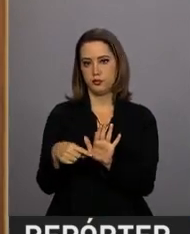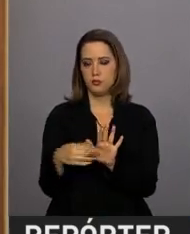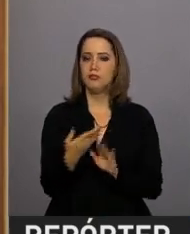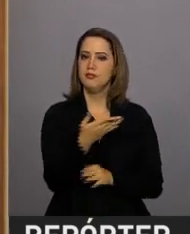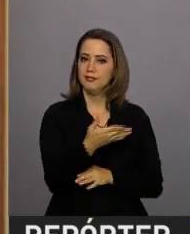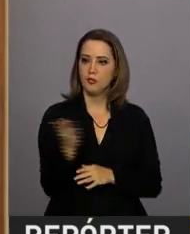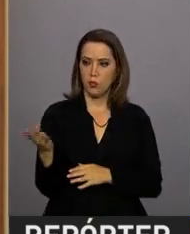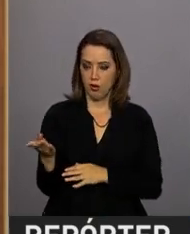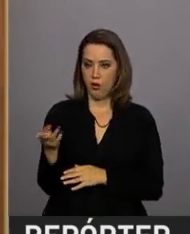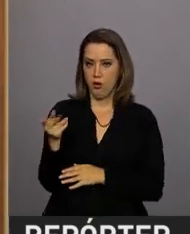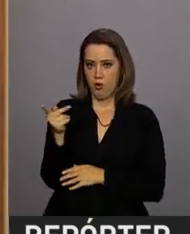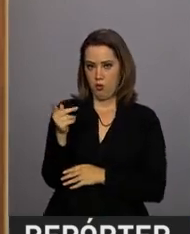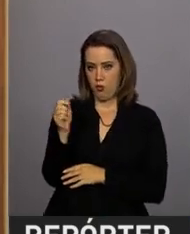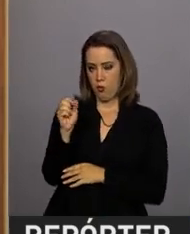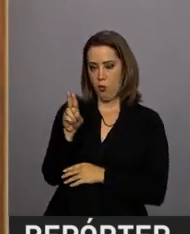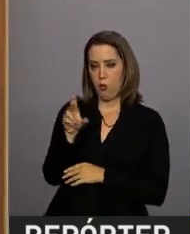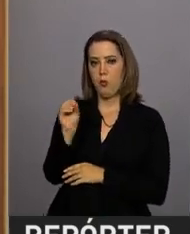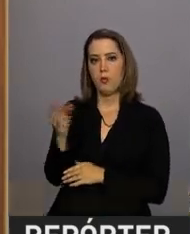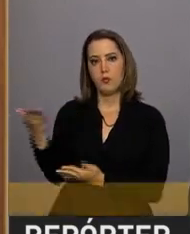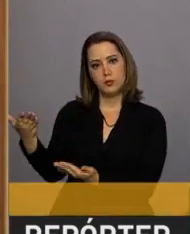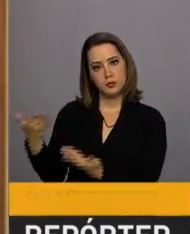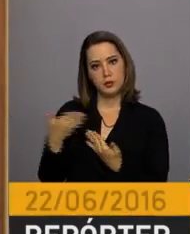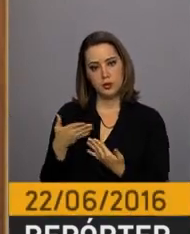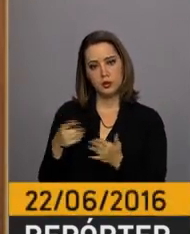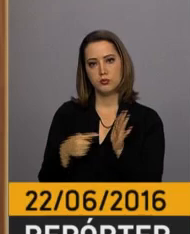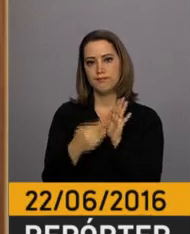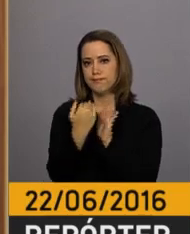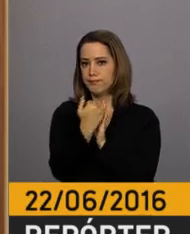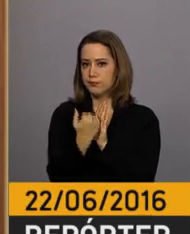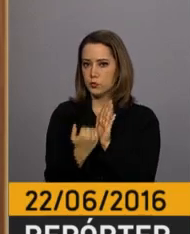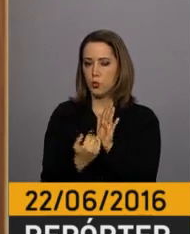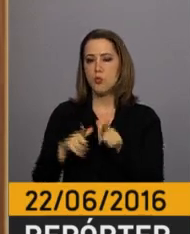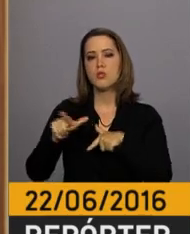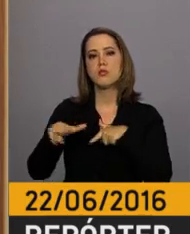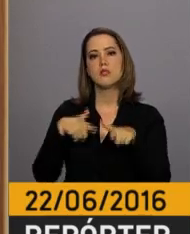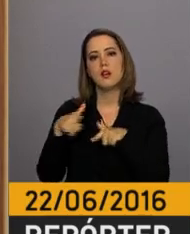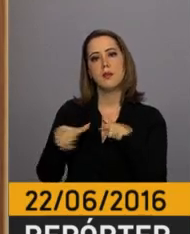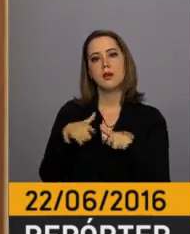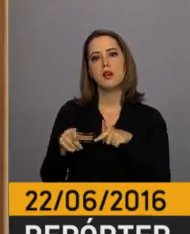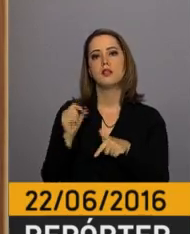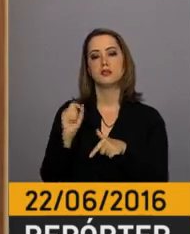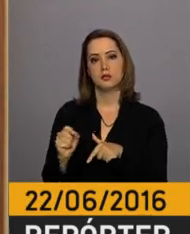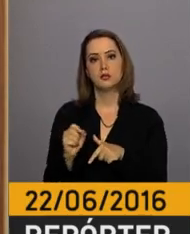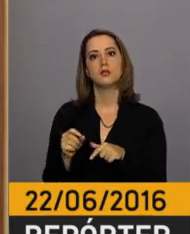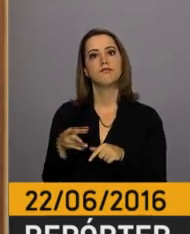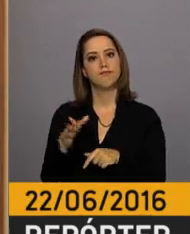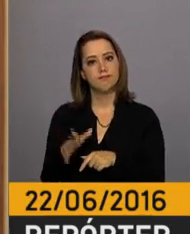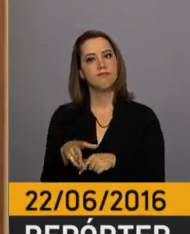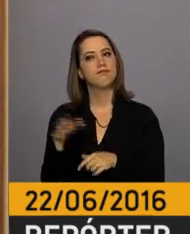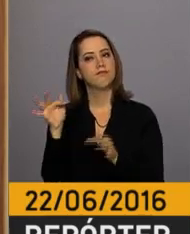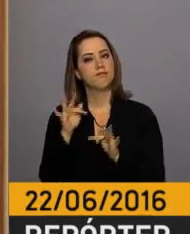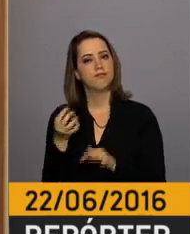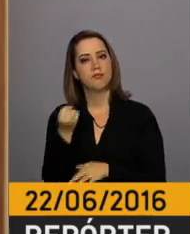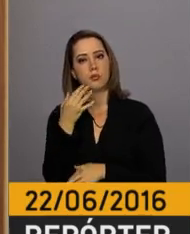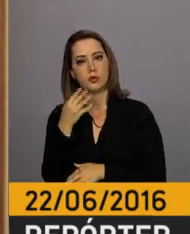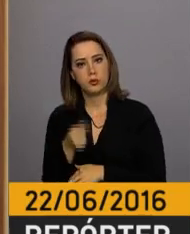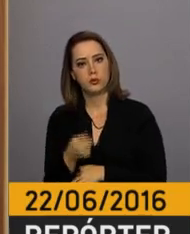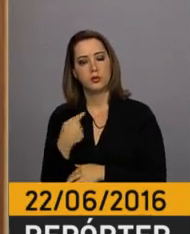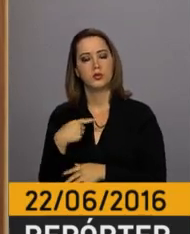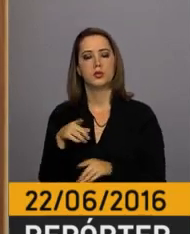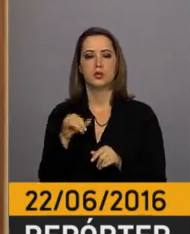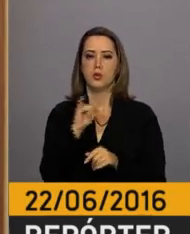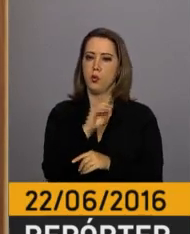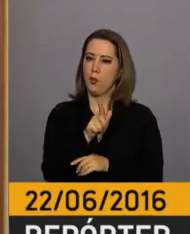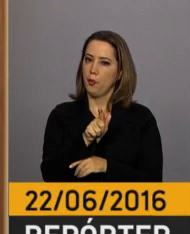plano de trabalho entusiasmando ante e que faz juz ao papel que bge tem na nossa história